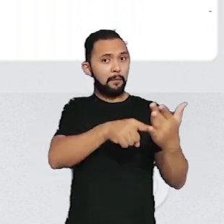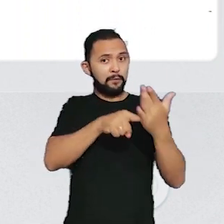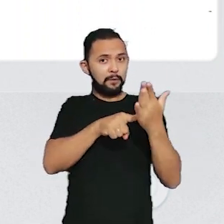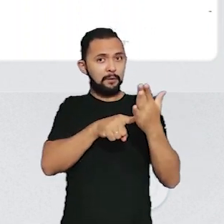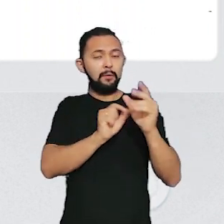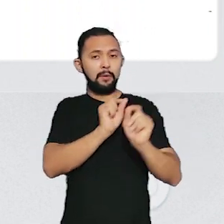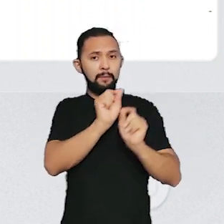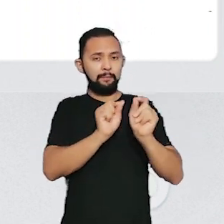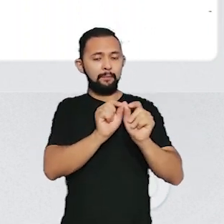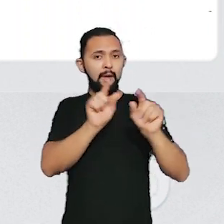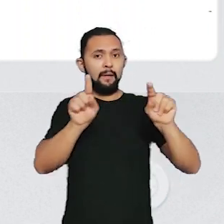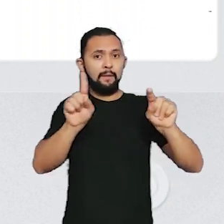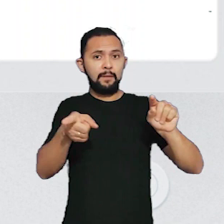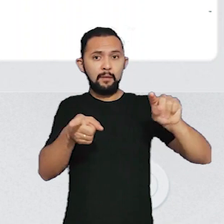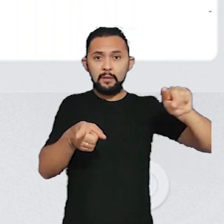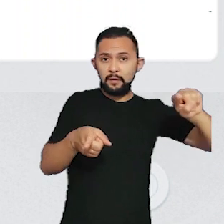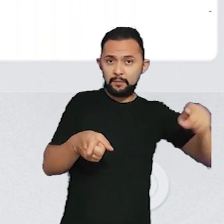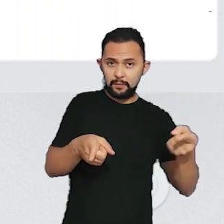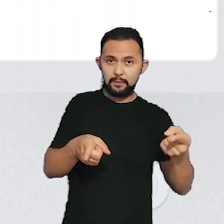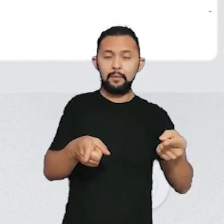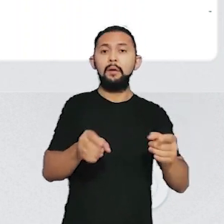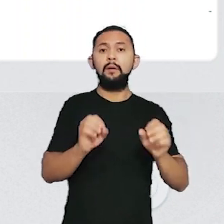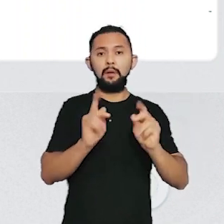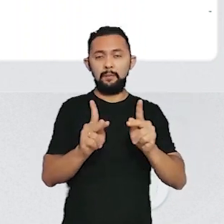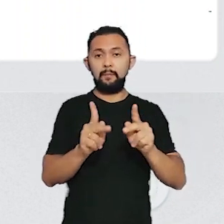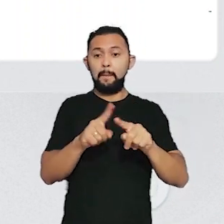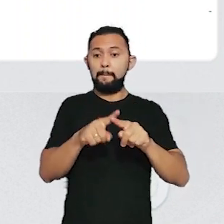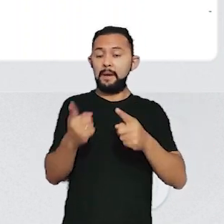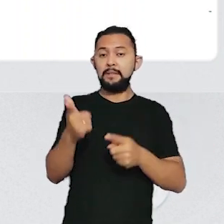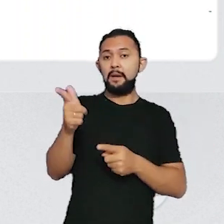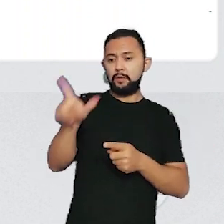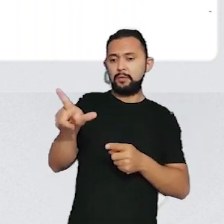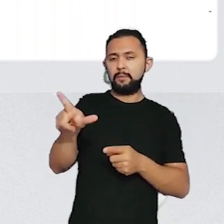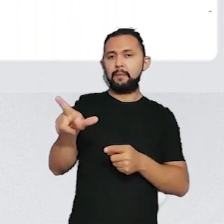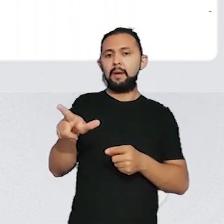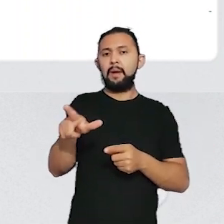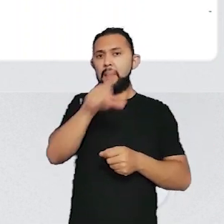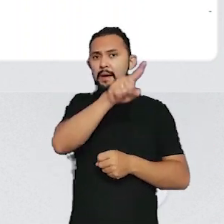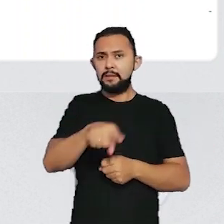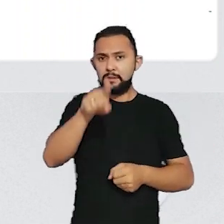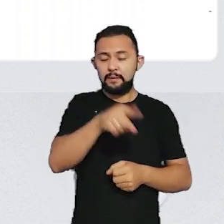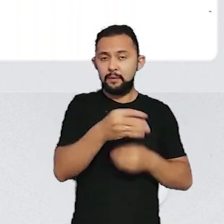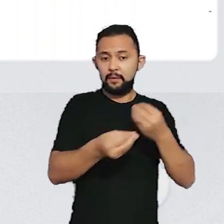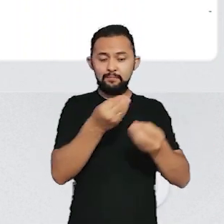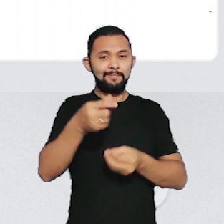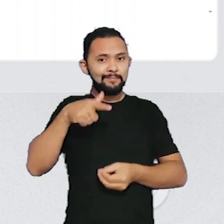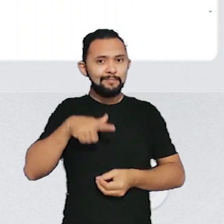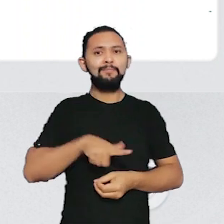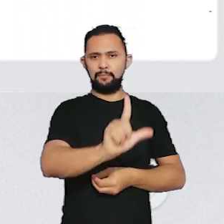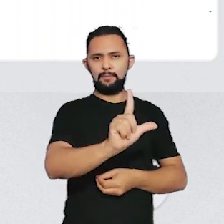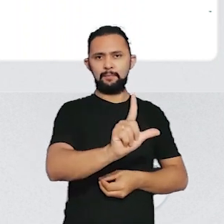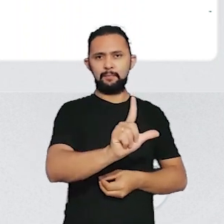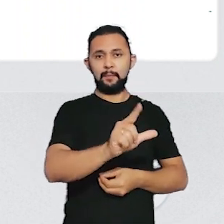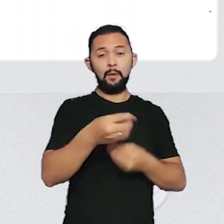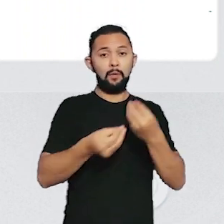das vezes entre vírgulas. E a oração adjetiva restritiva não, ela é direta, ela não tem nenhum destaque. O